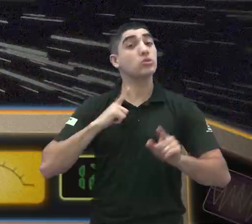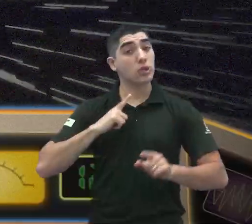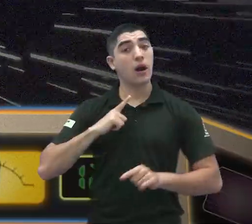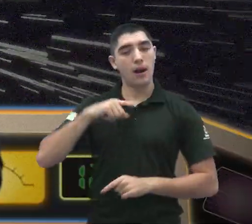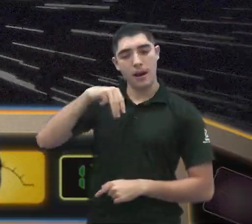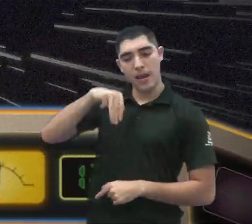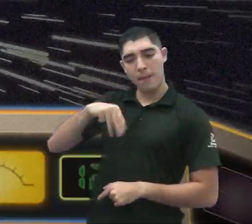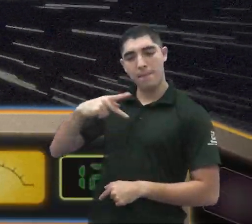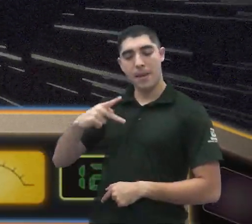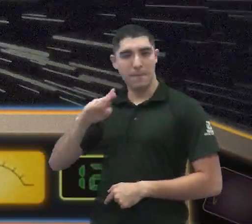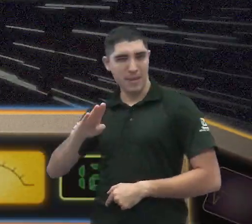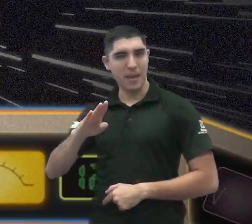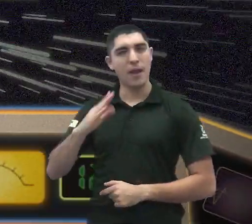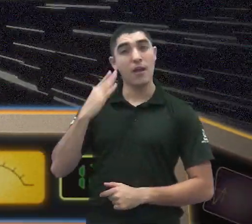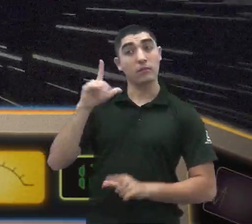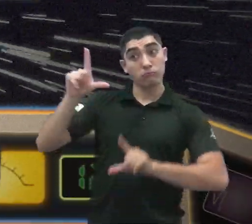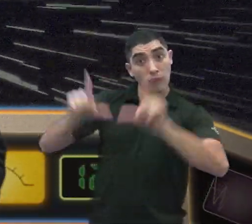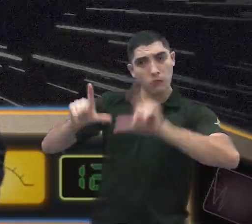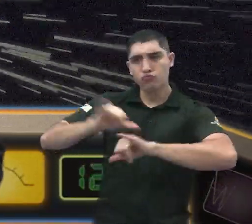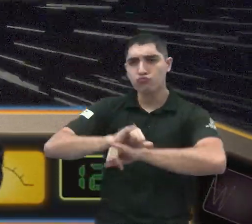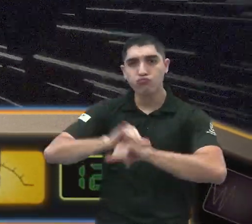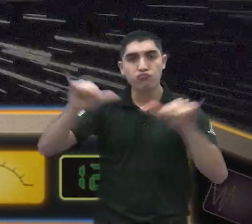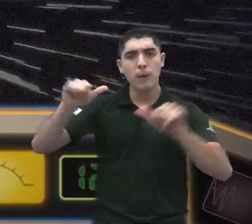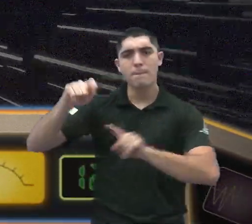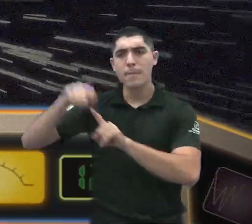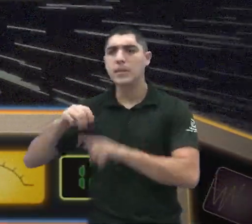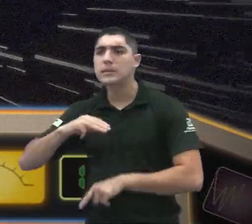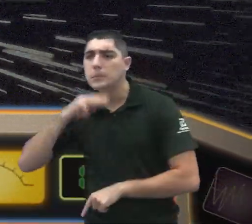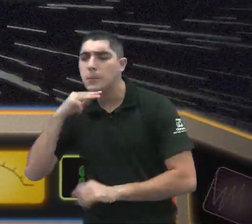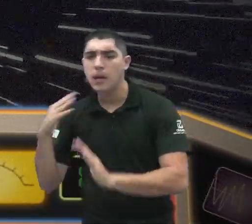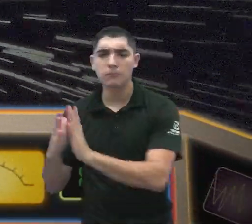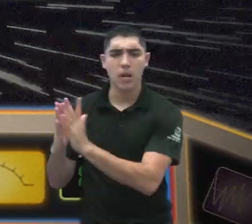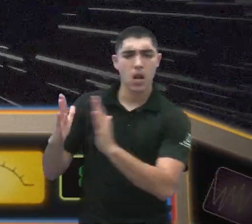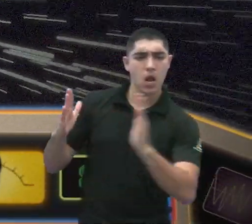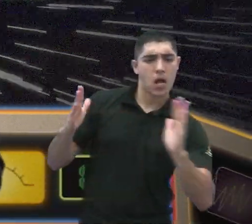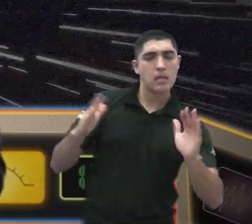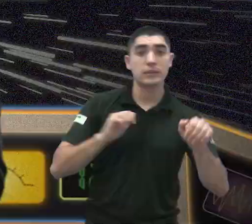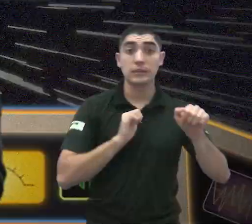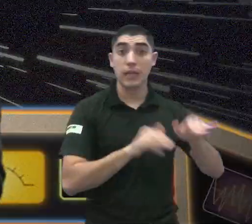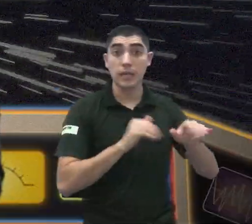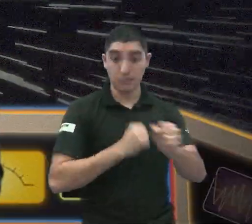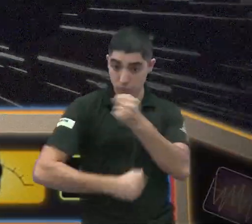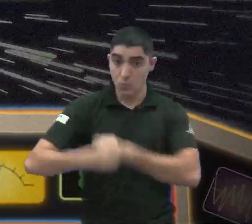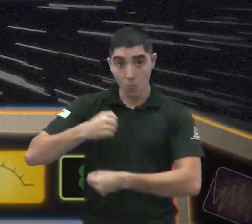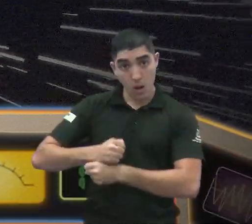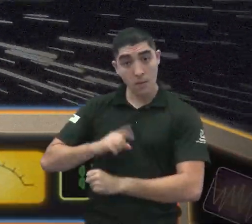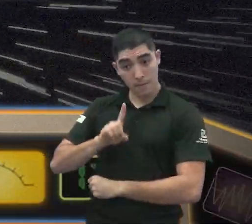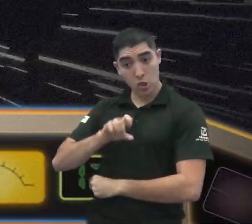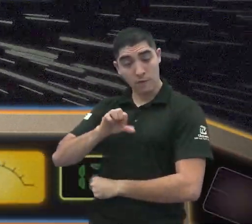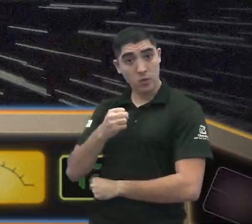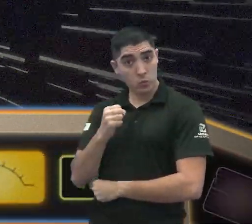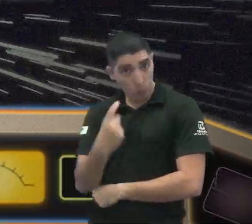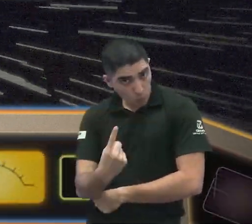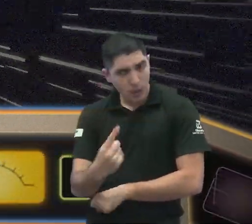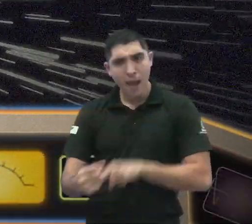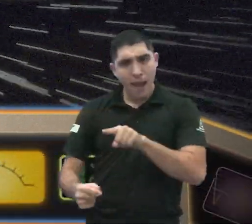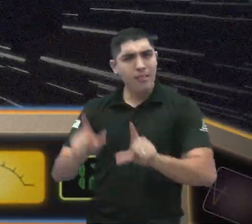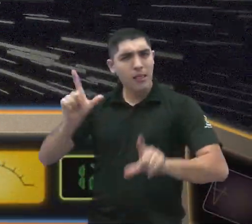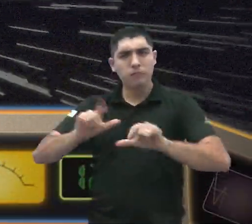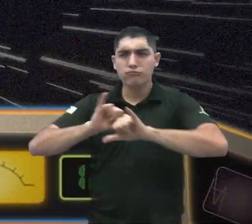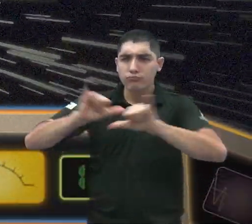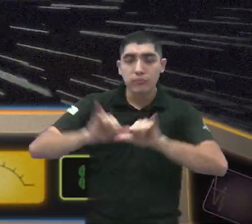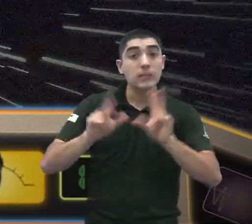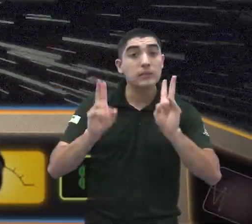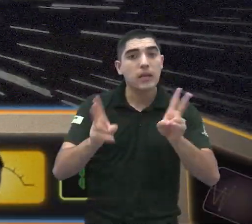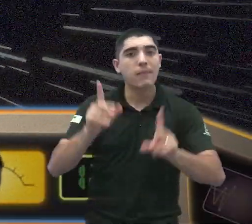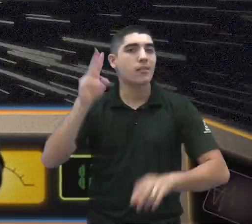MPB, transmitido pela TV entre março e setembro de 1981. A transmissão acontecia todas